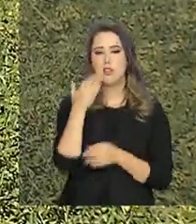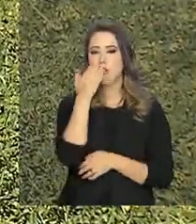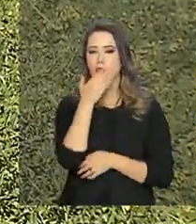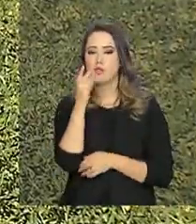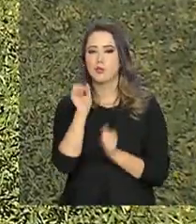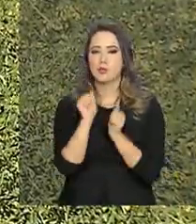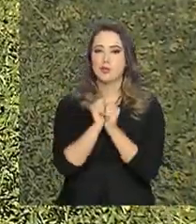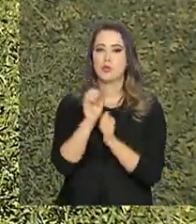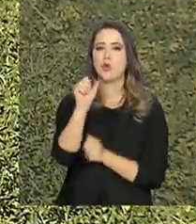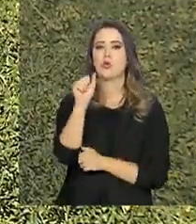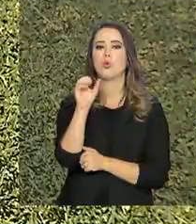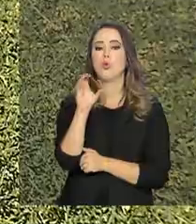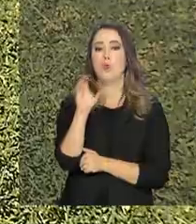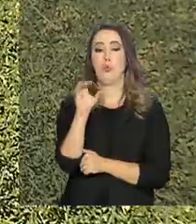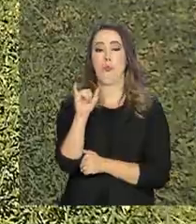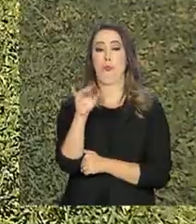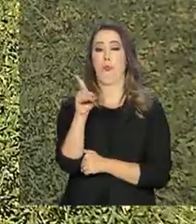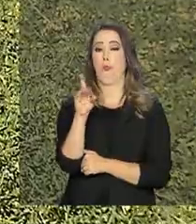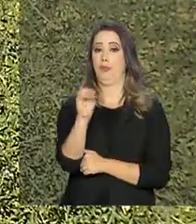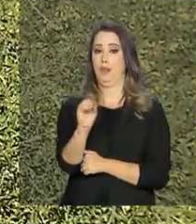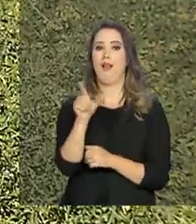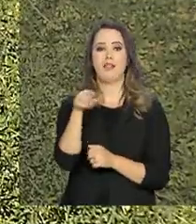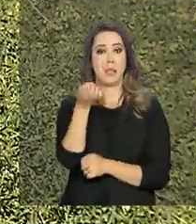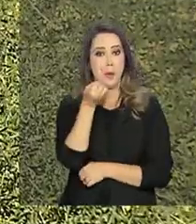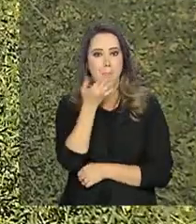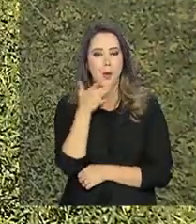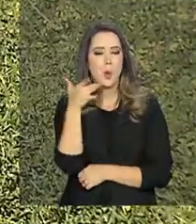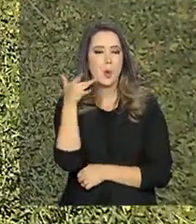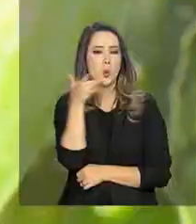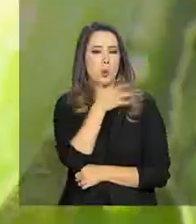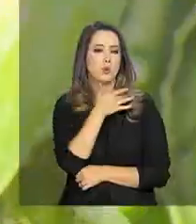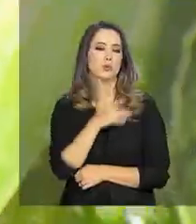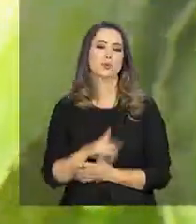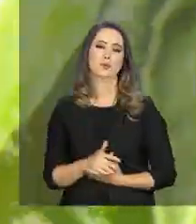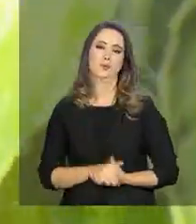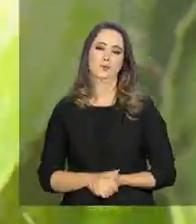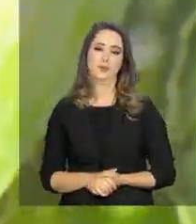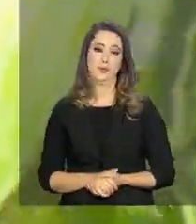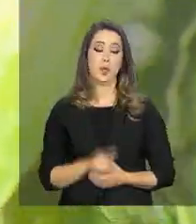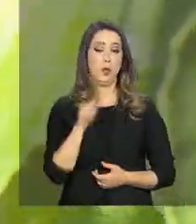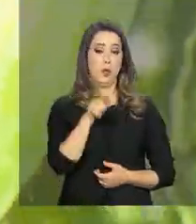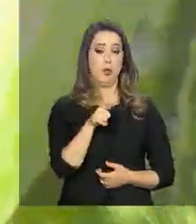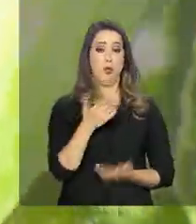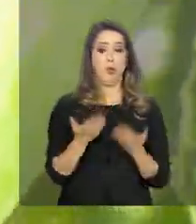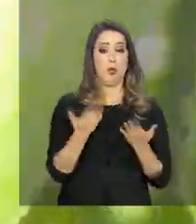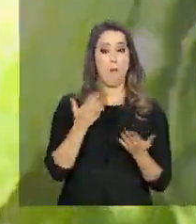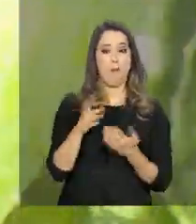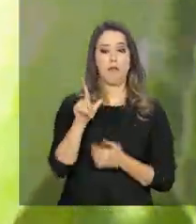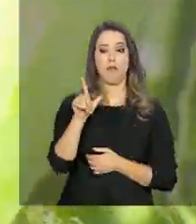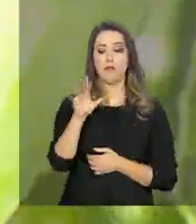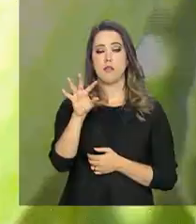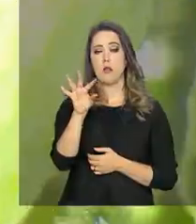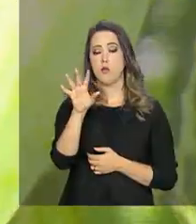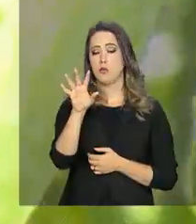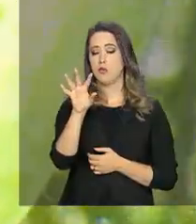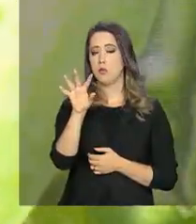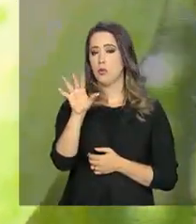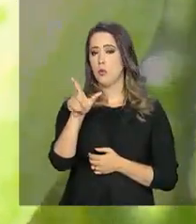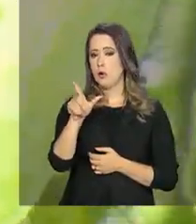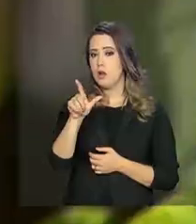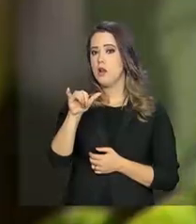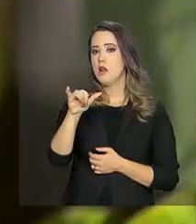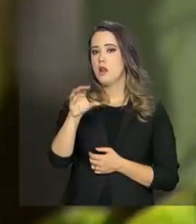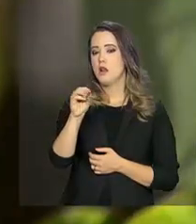extremamente adequado que dá um sabor agradável em come o teor de licopeno que é responsável pela cor vermelha dos